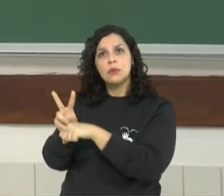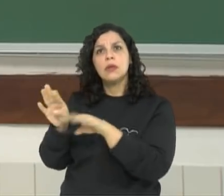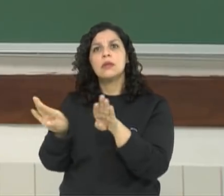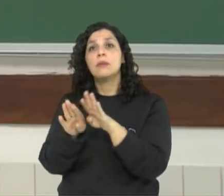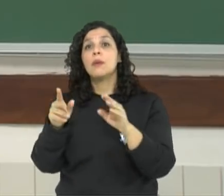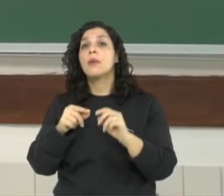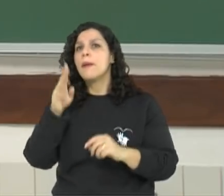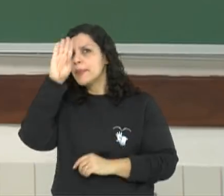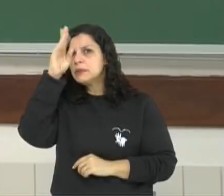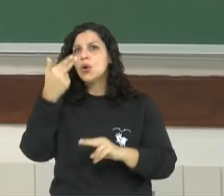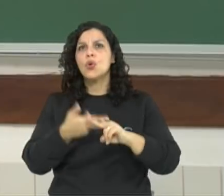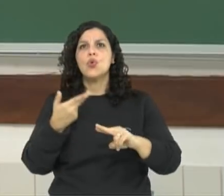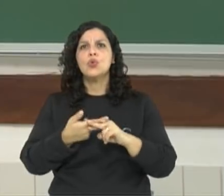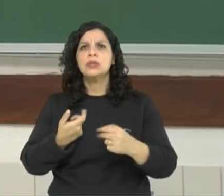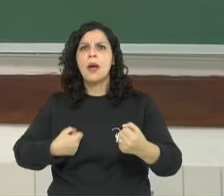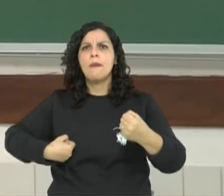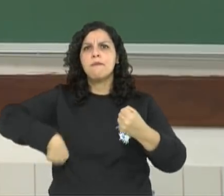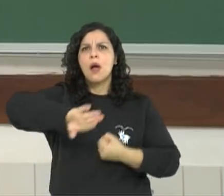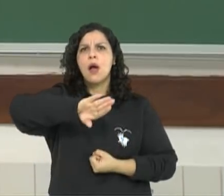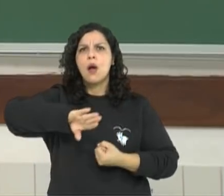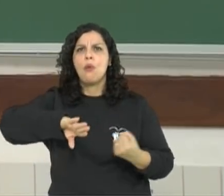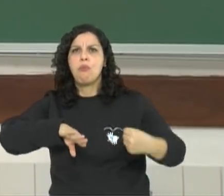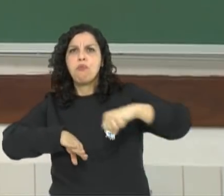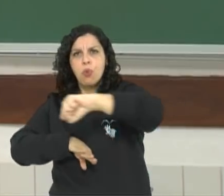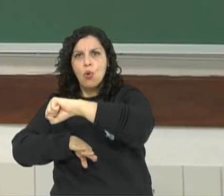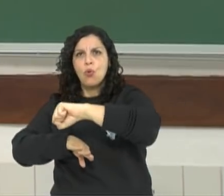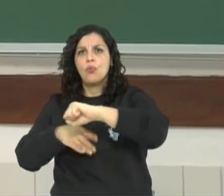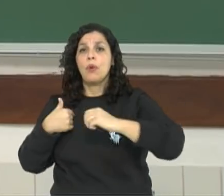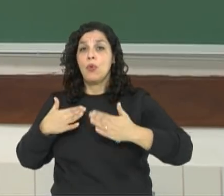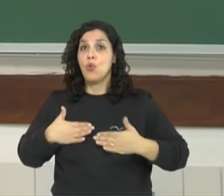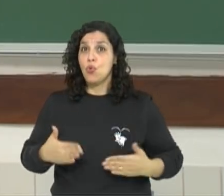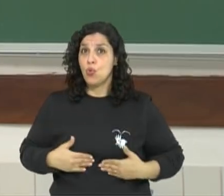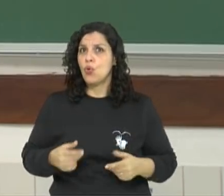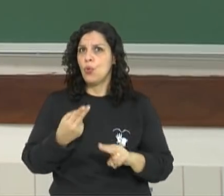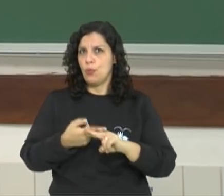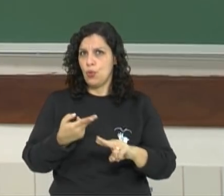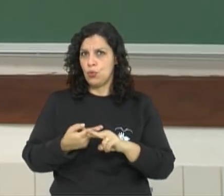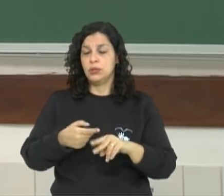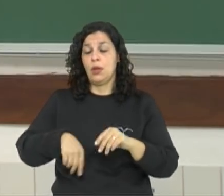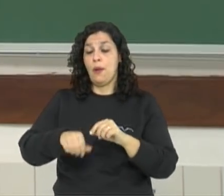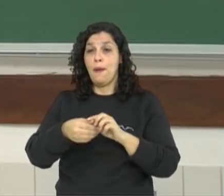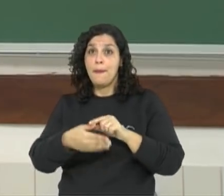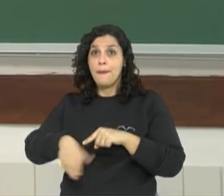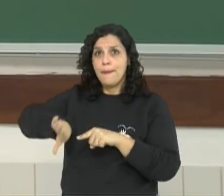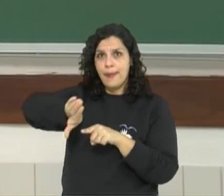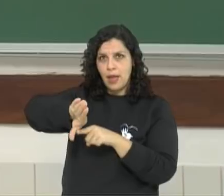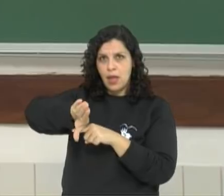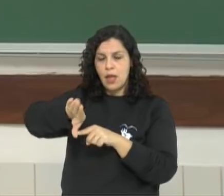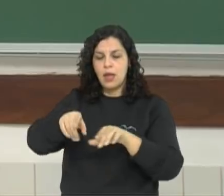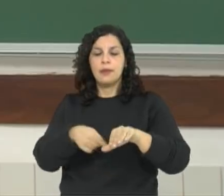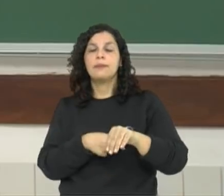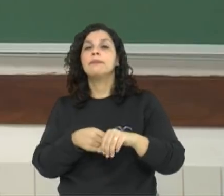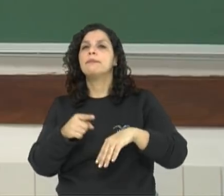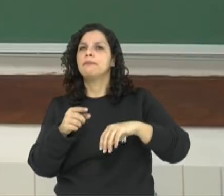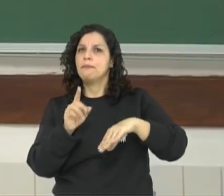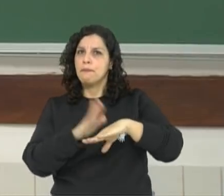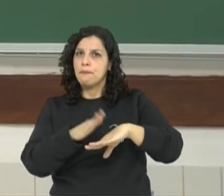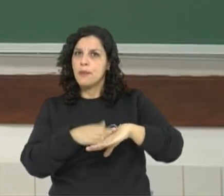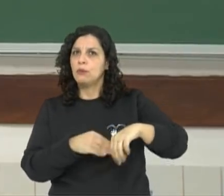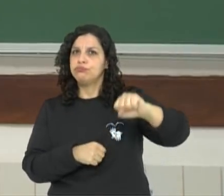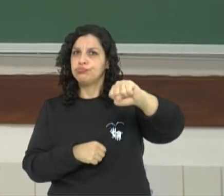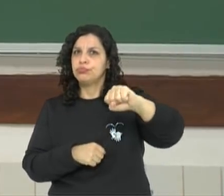utiliza principalmente os golpes usando, né, os nossos membros, mãos, braços e pernas,